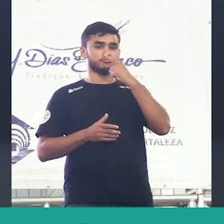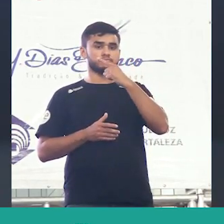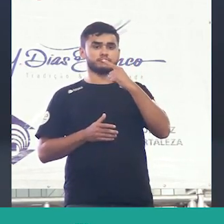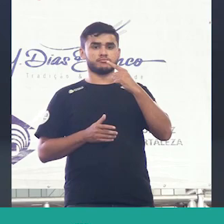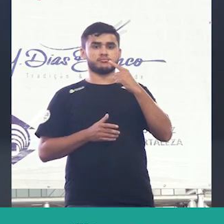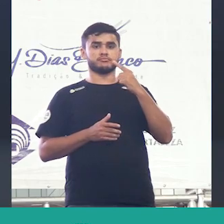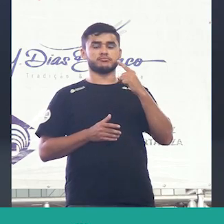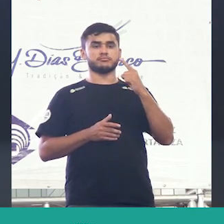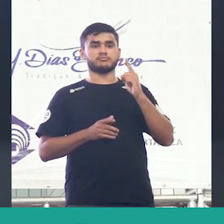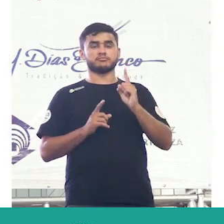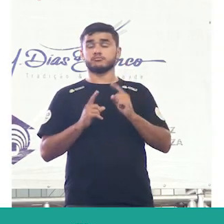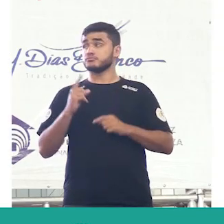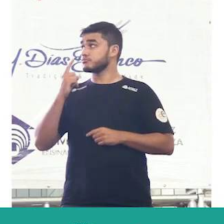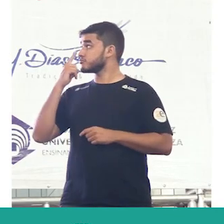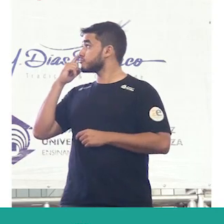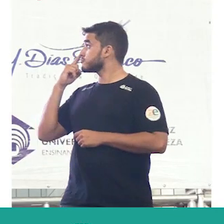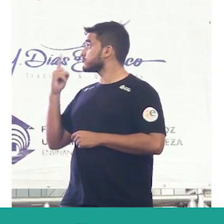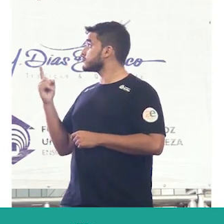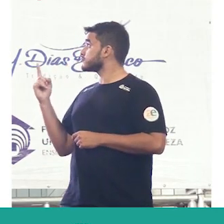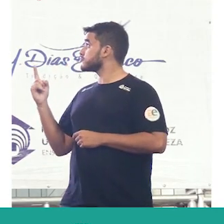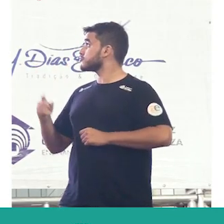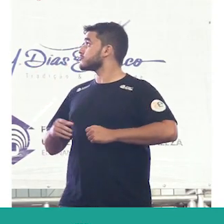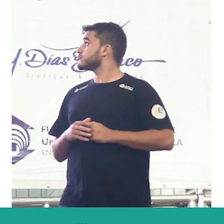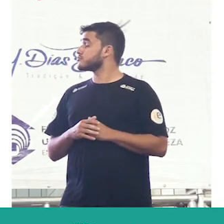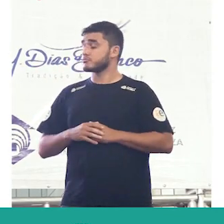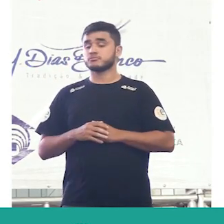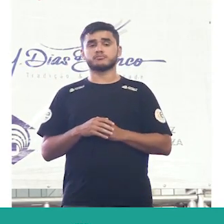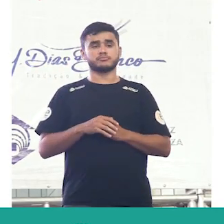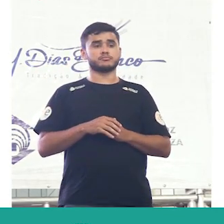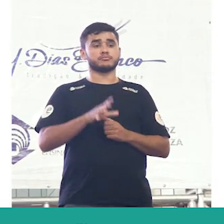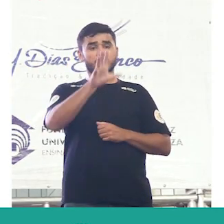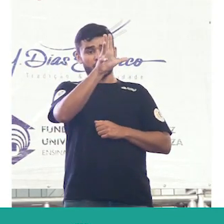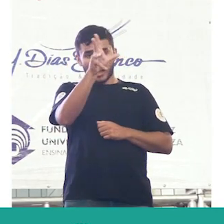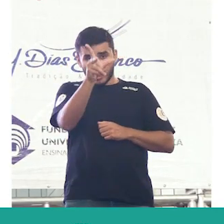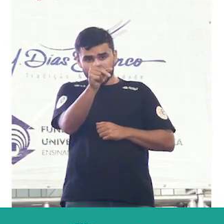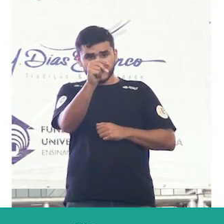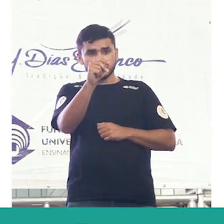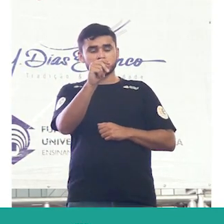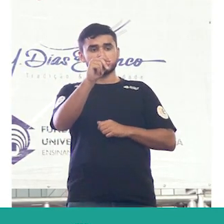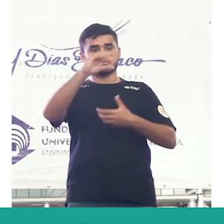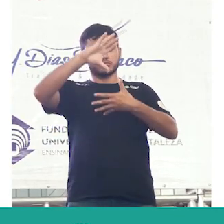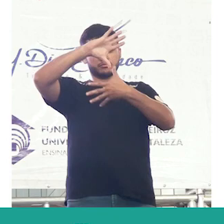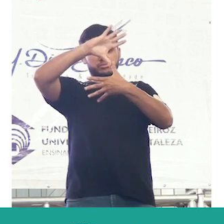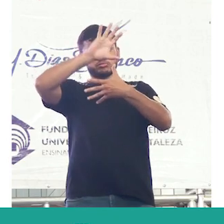que em cima dessa setinha ali, ó, pertinho da África, tem